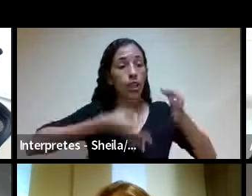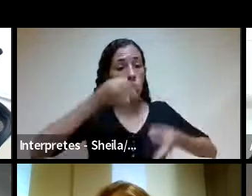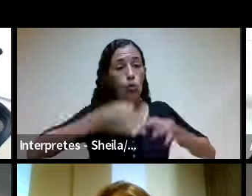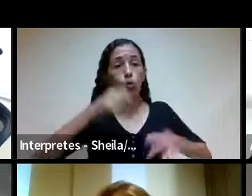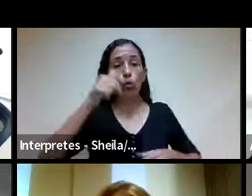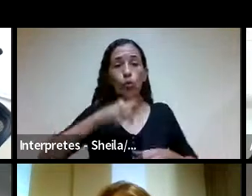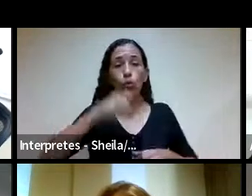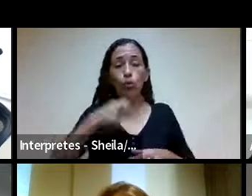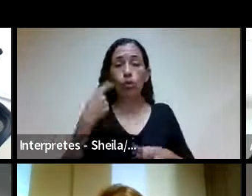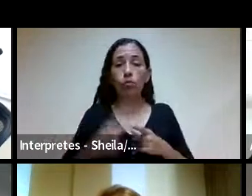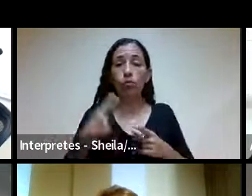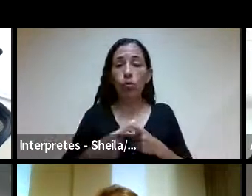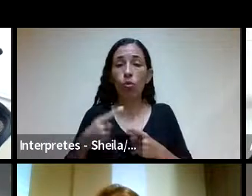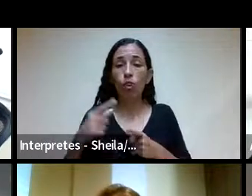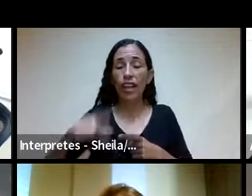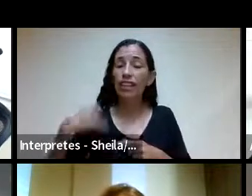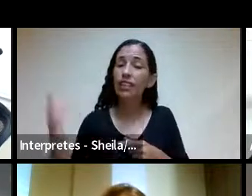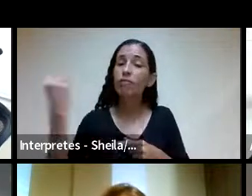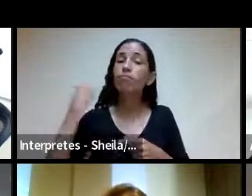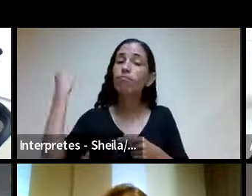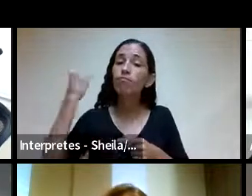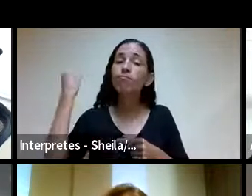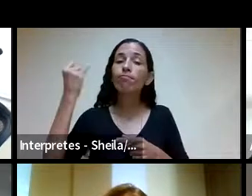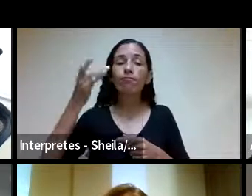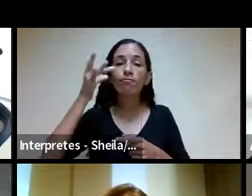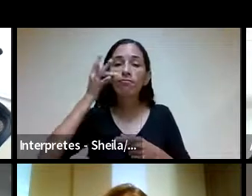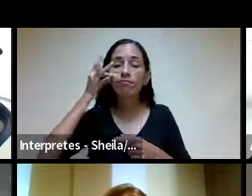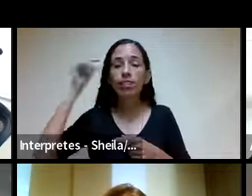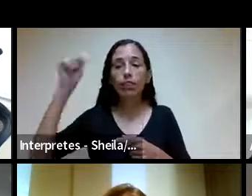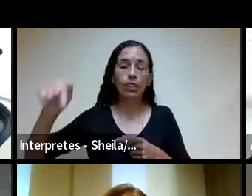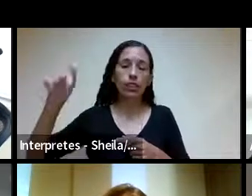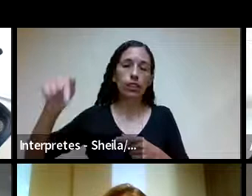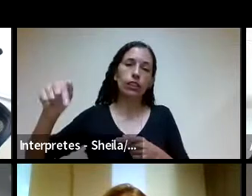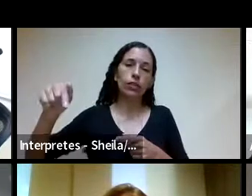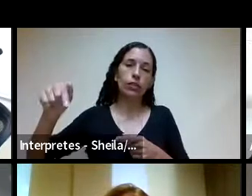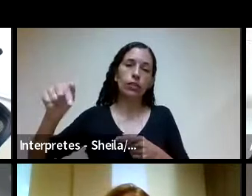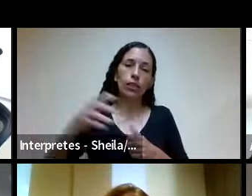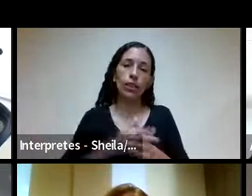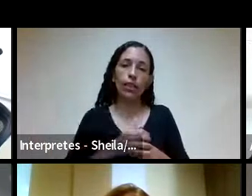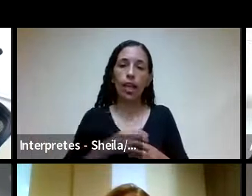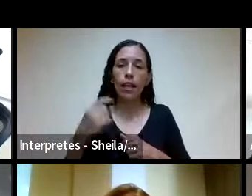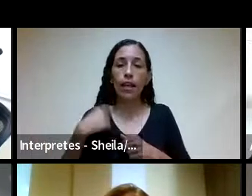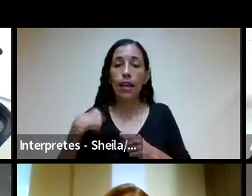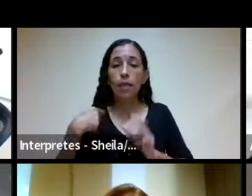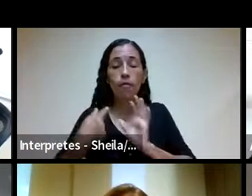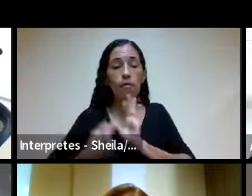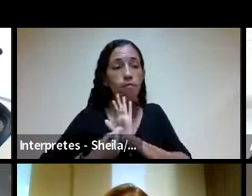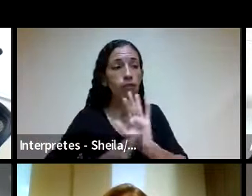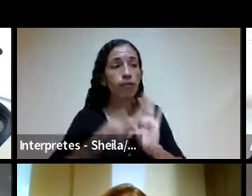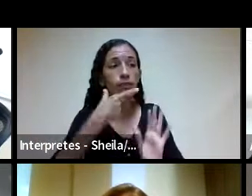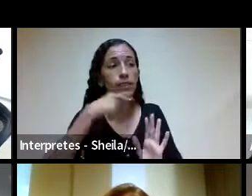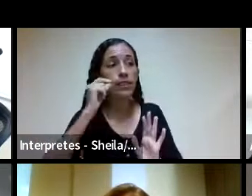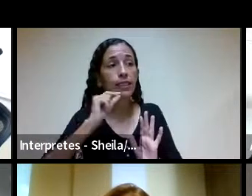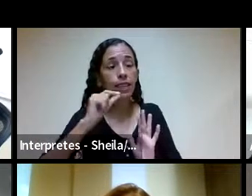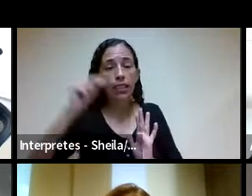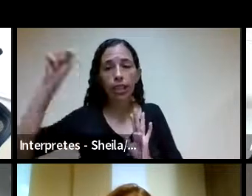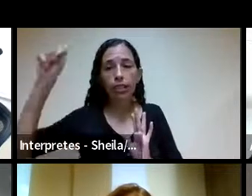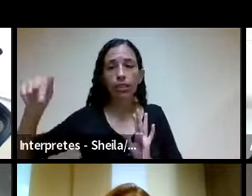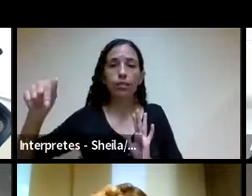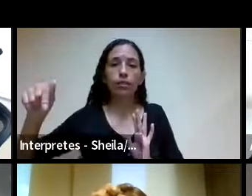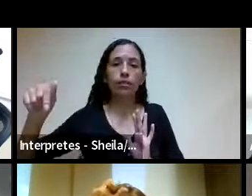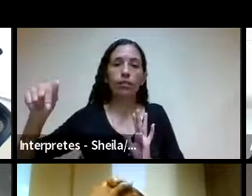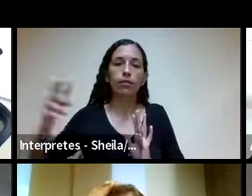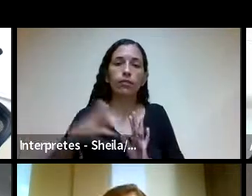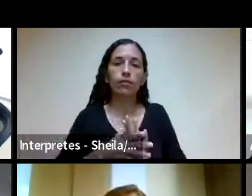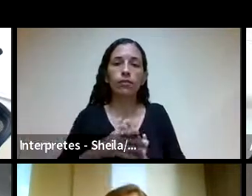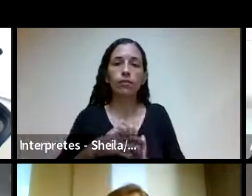dada a importância da prova, estamos falando de captação ilícita, identifiquei a eleitora, dada a importância da prova, é interesse